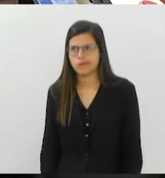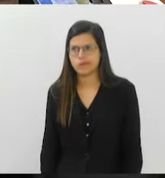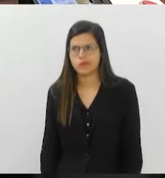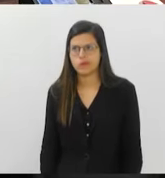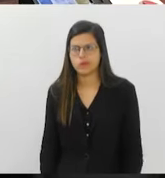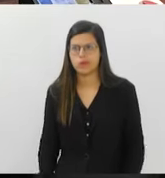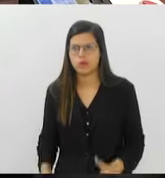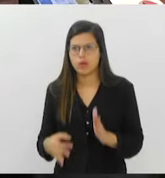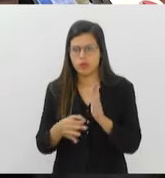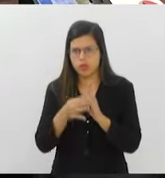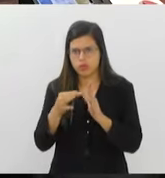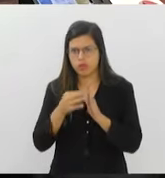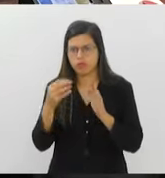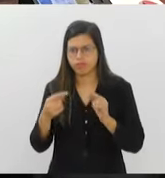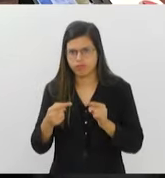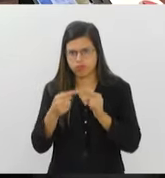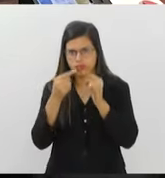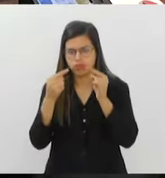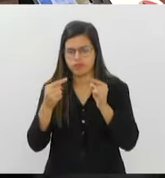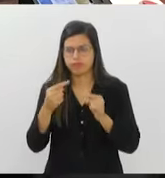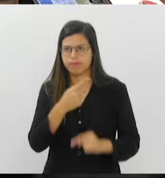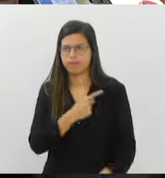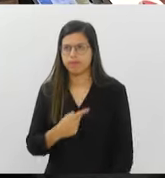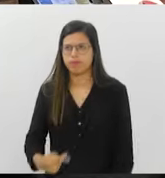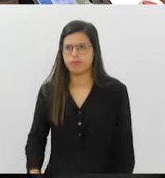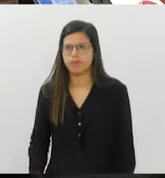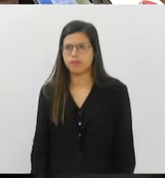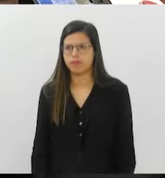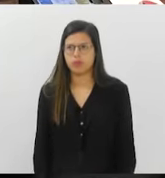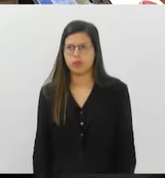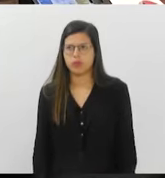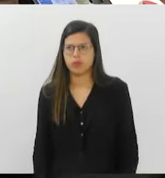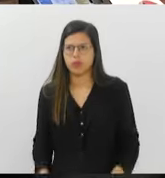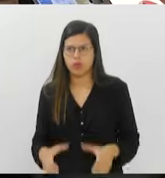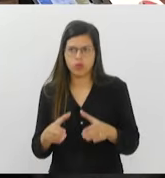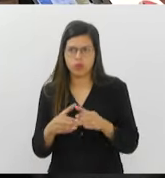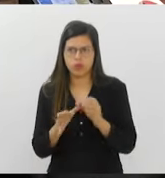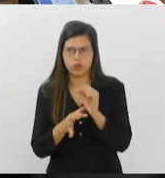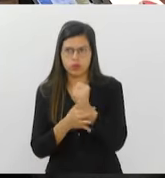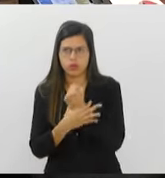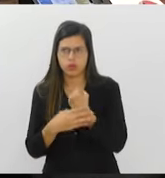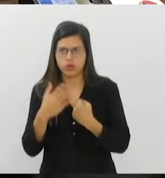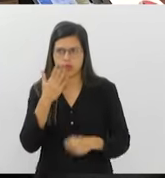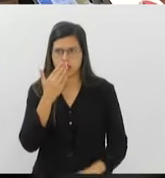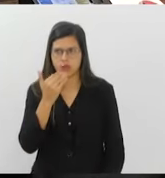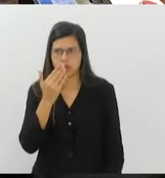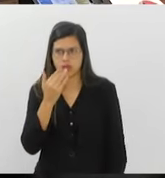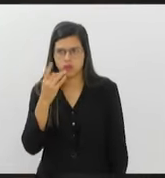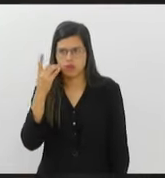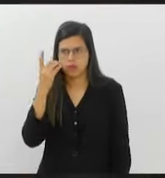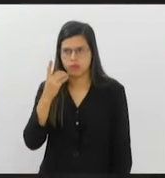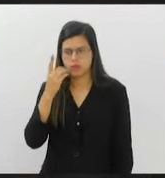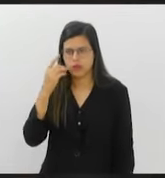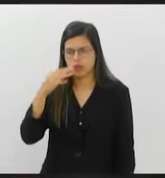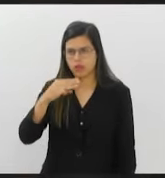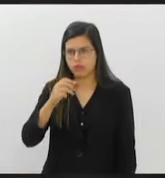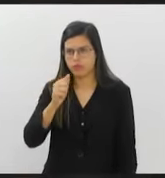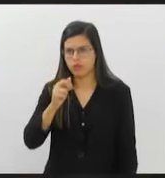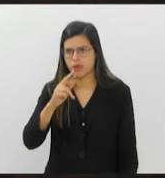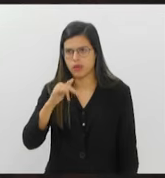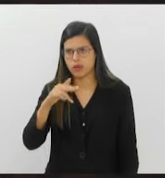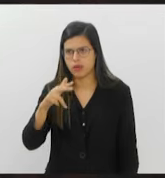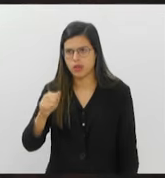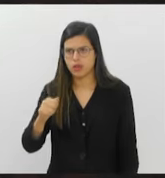Parecer favorável, senhor presidente. Muito obrigado, Val. Pela Comissão de Segurança Alimentar, deputada Marina do MST,